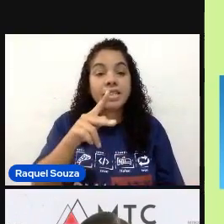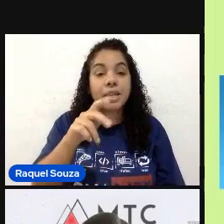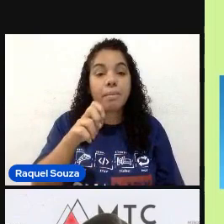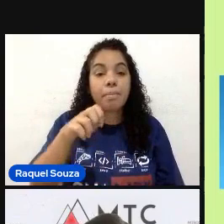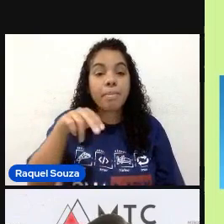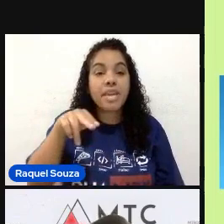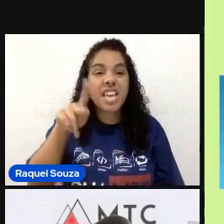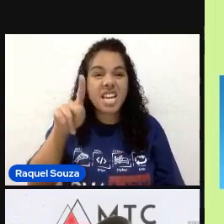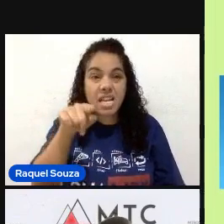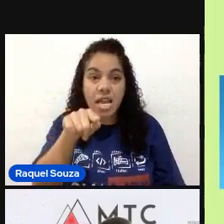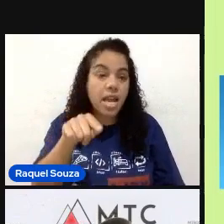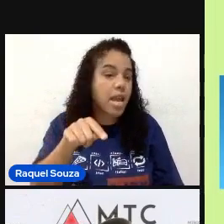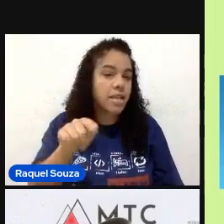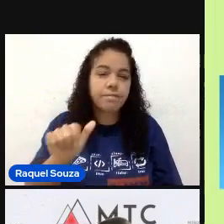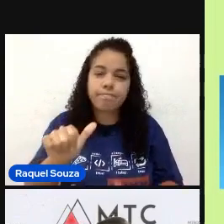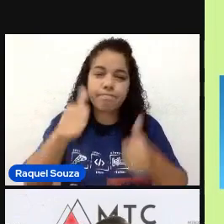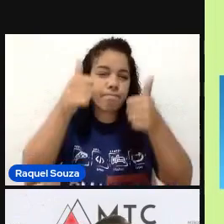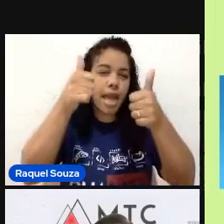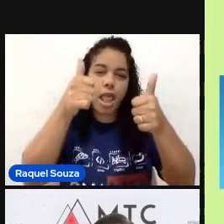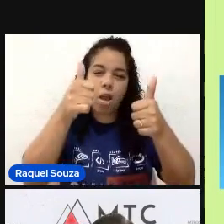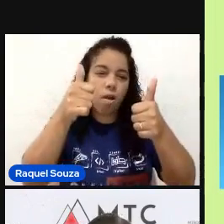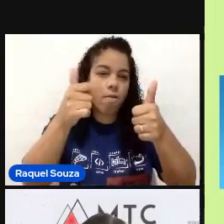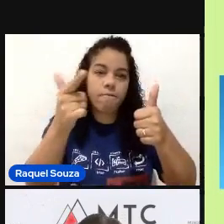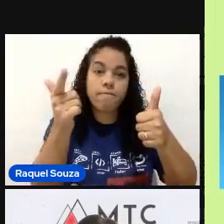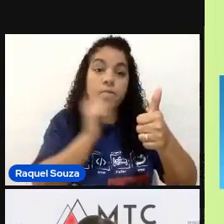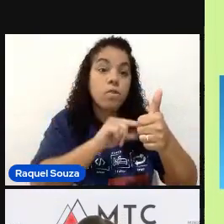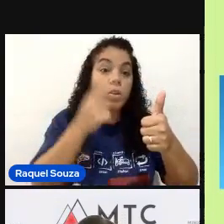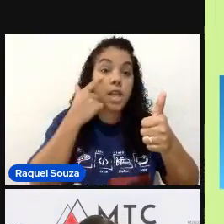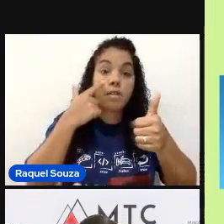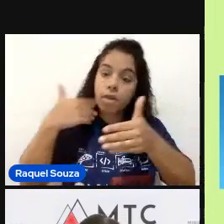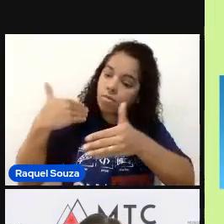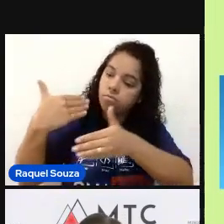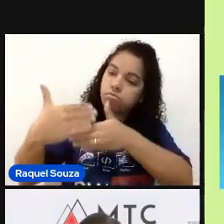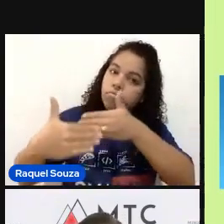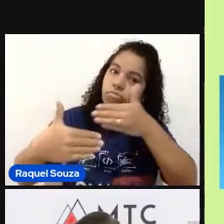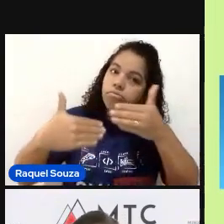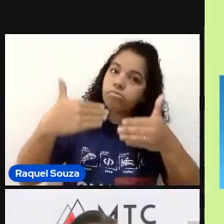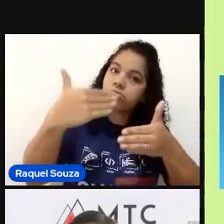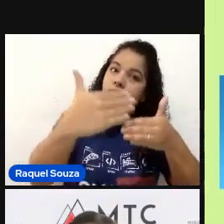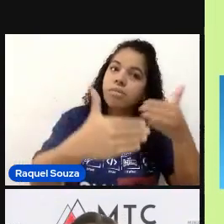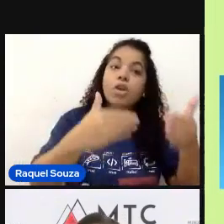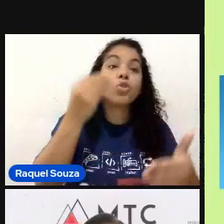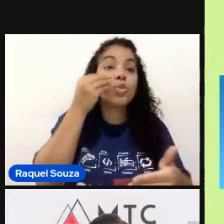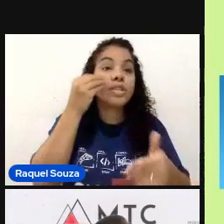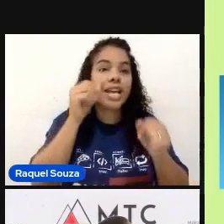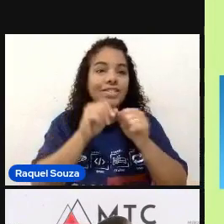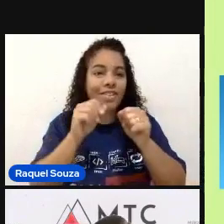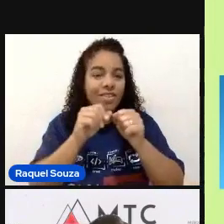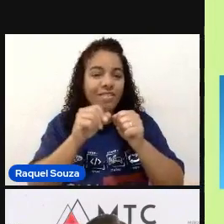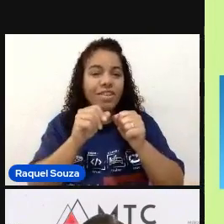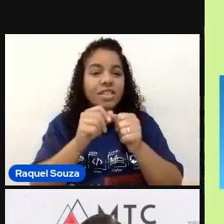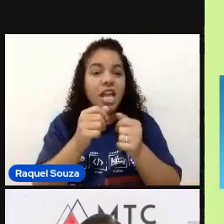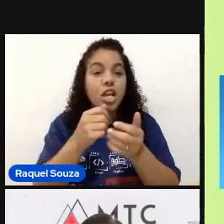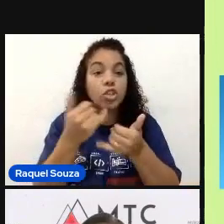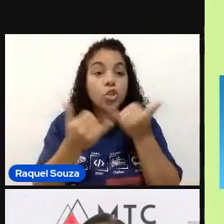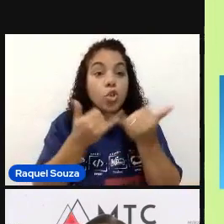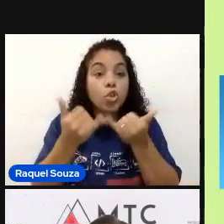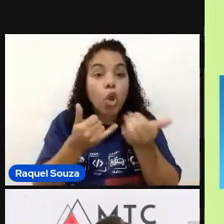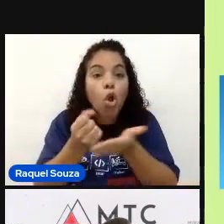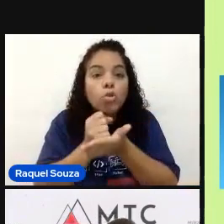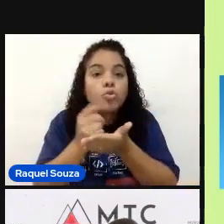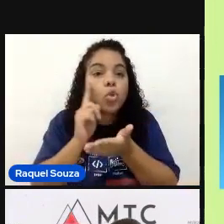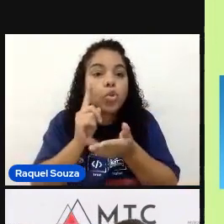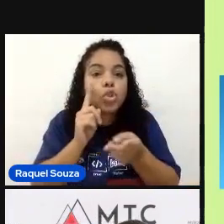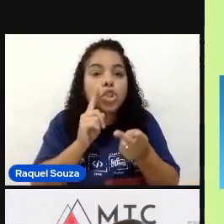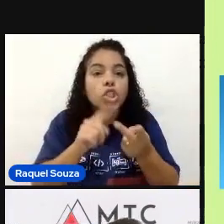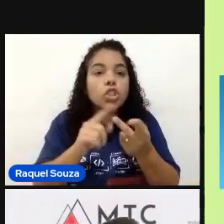o melhor. Você consegue ver sua evolução nos testes que você vai fazendo, nos joguinhos que você vai fazendo todo dia. Os jogos